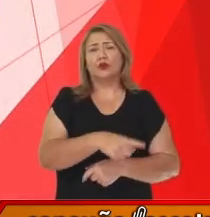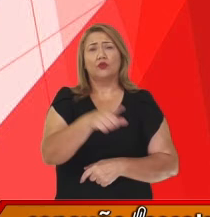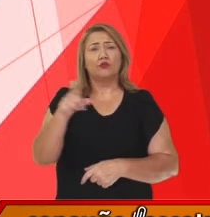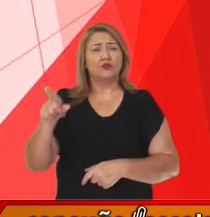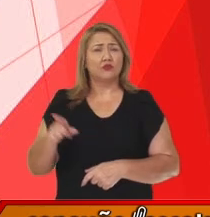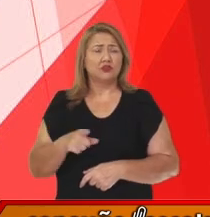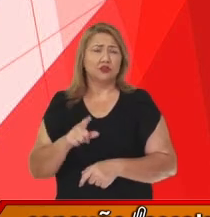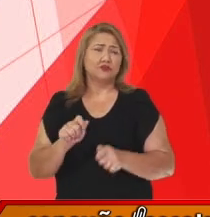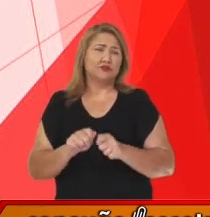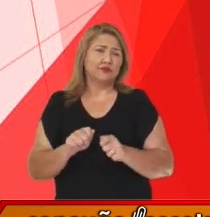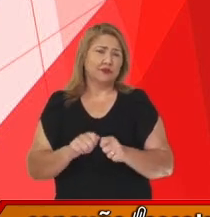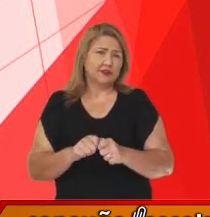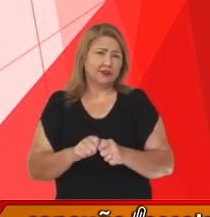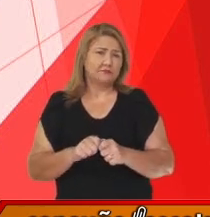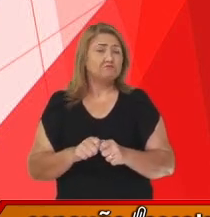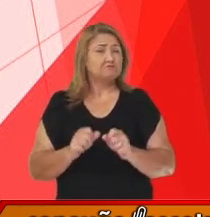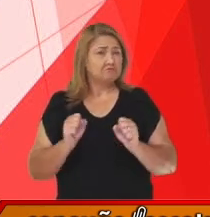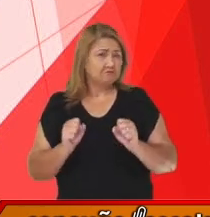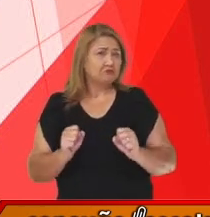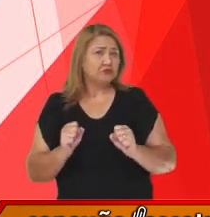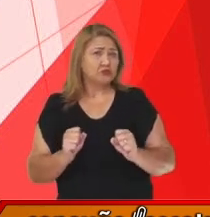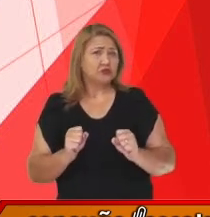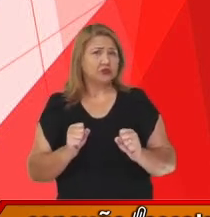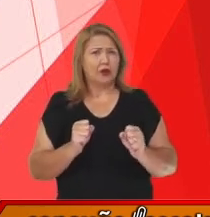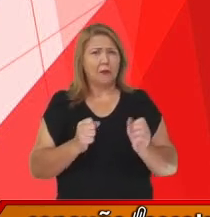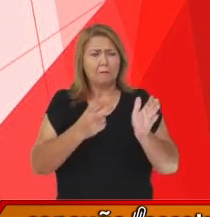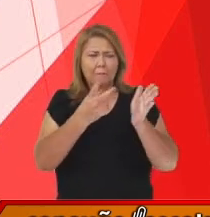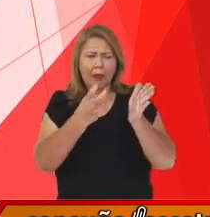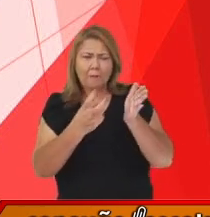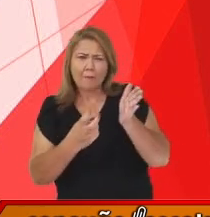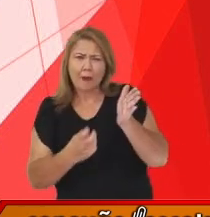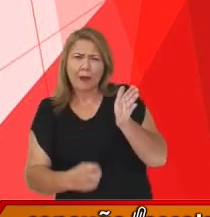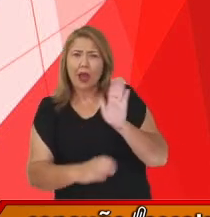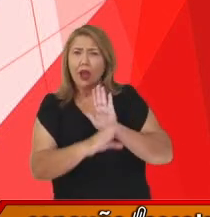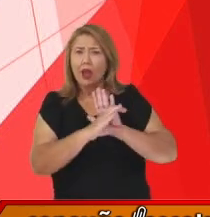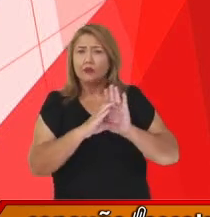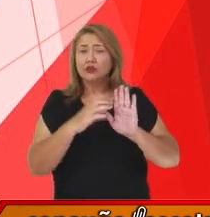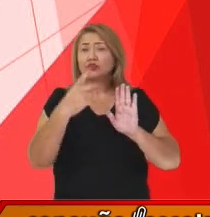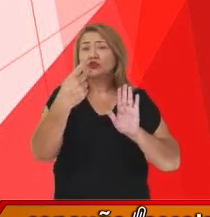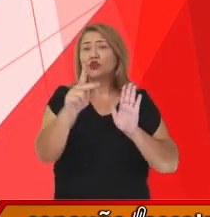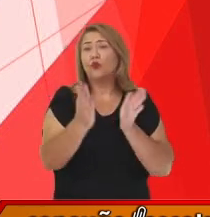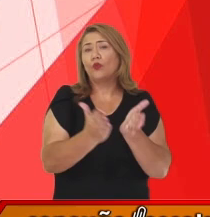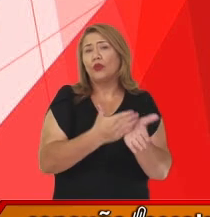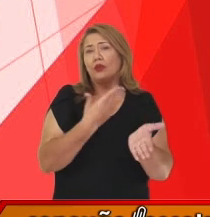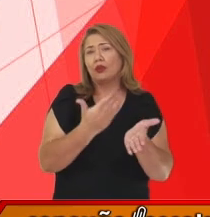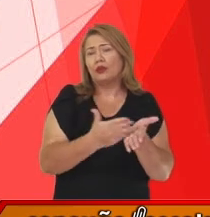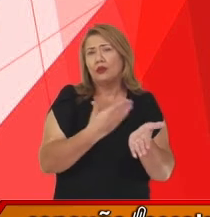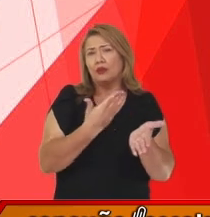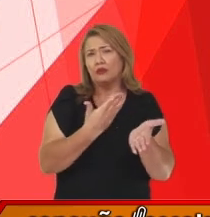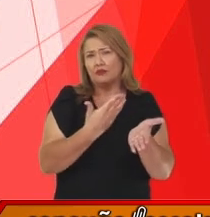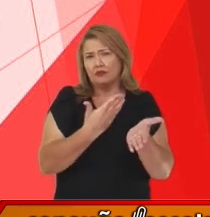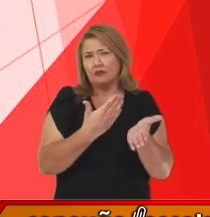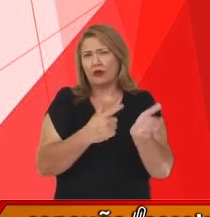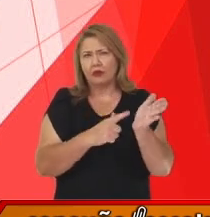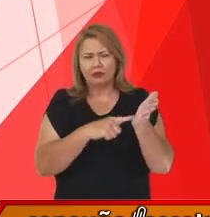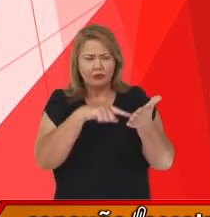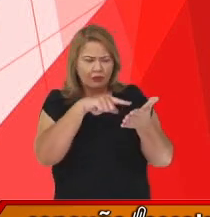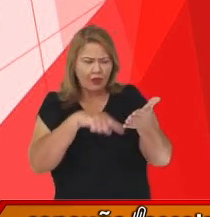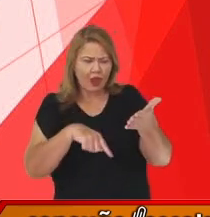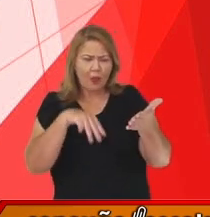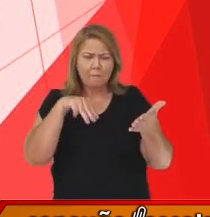gostaria que vocês pudessem identificar em qual capítulo do seu livro didático é apresentada a